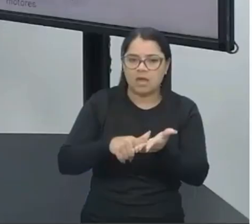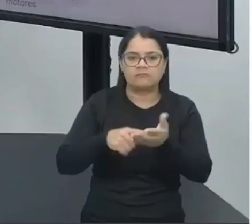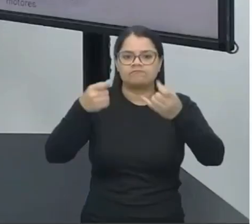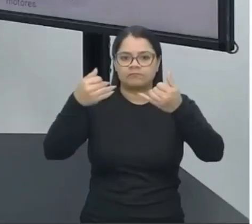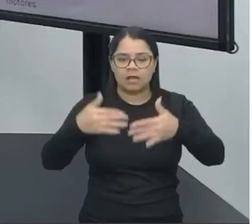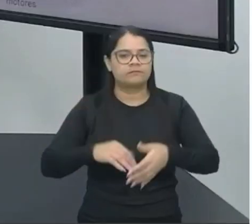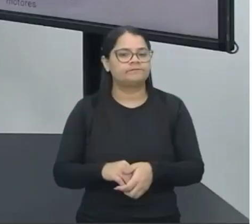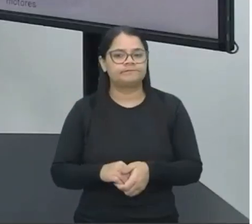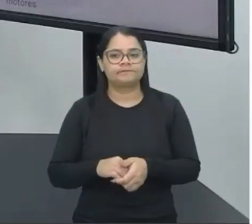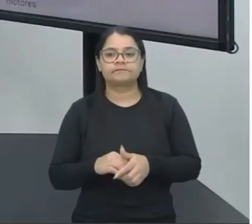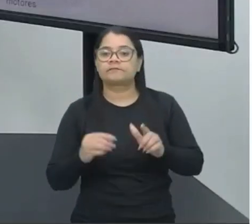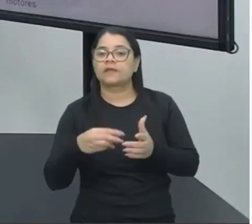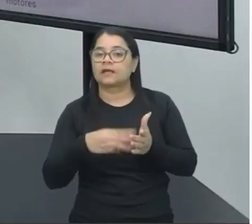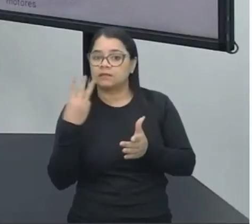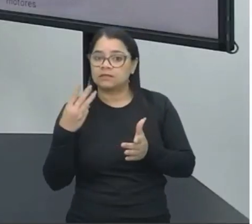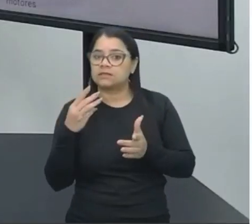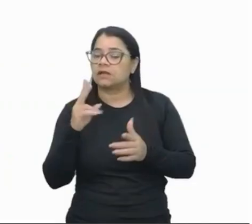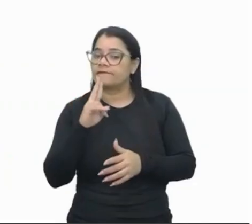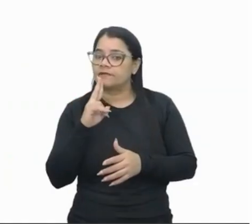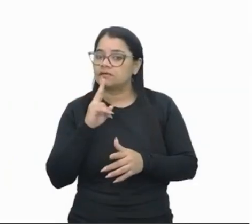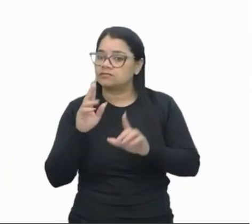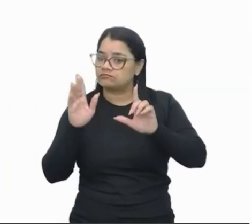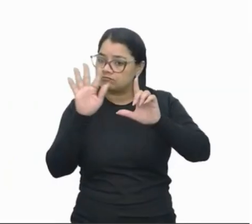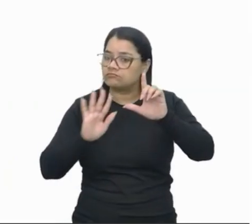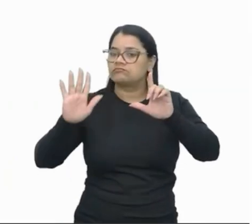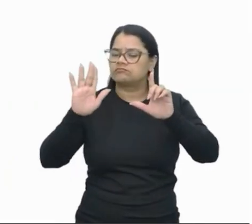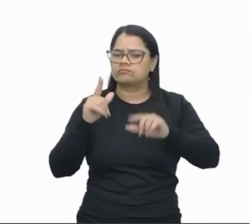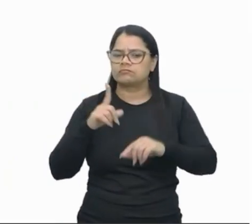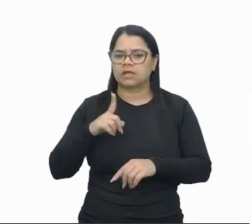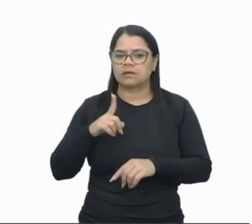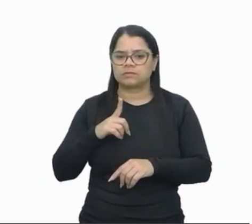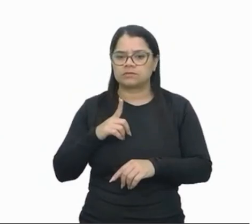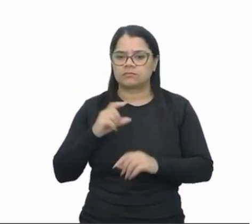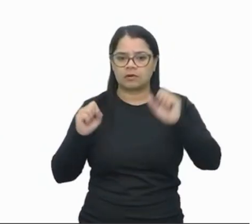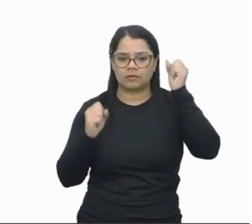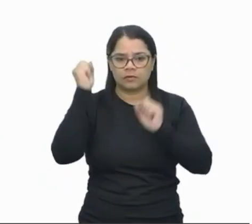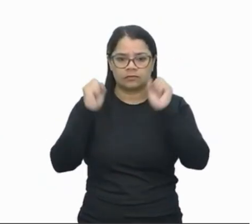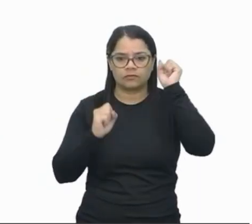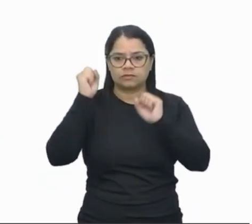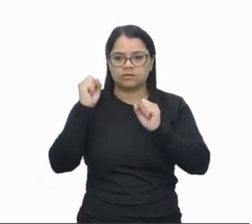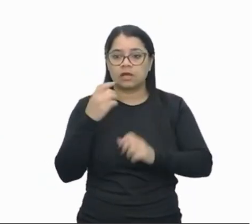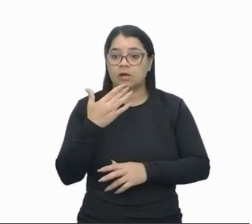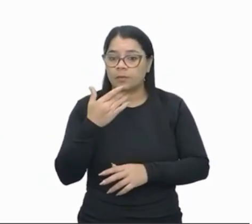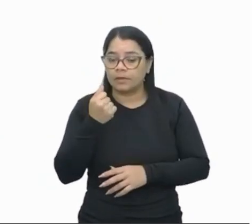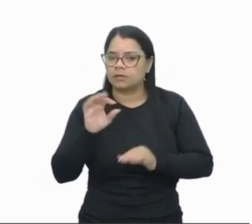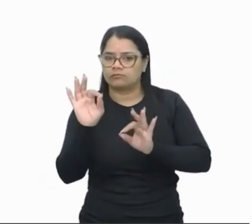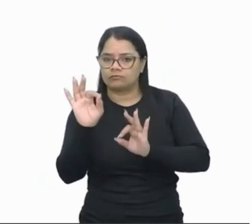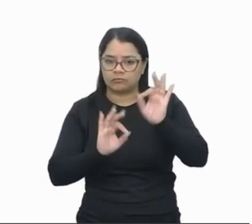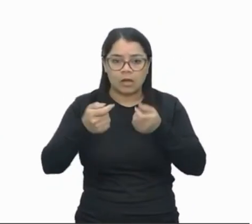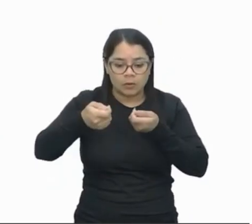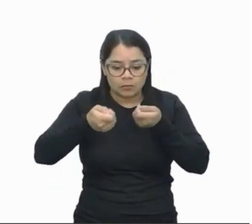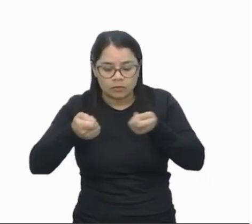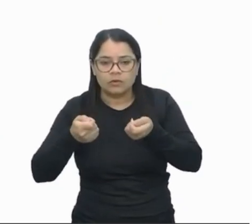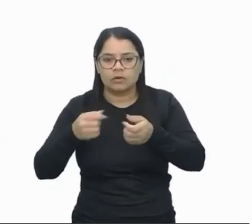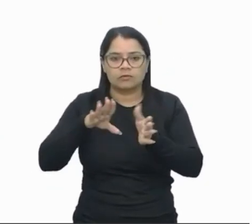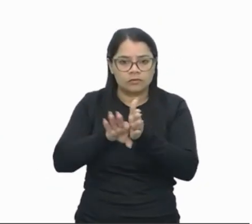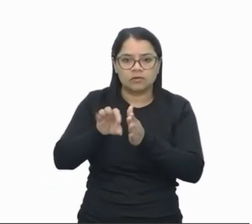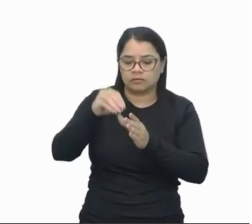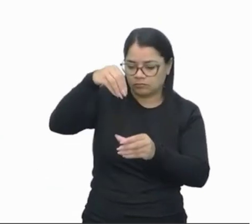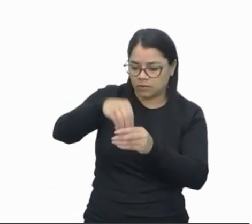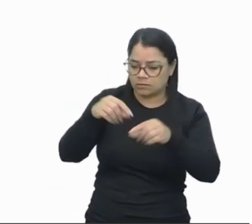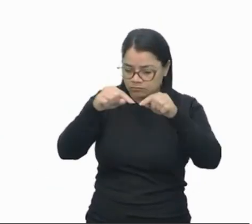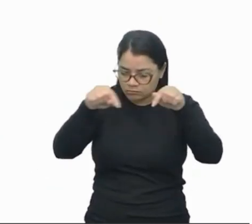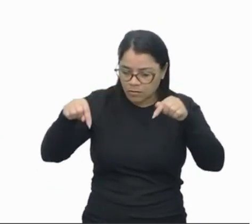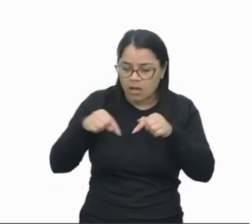Na terceira ilustração aqui, ainda nessa parte verde, temos pensando numa indústria alimentícia, no controle de conteúdo dentro das